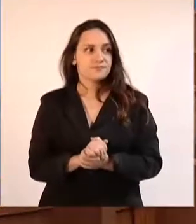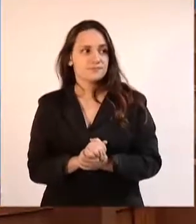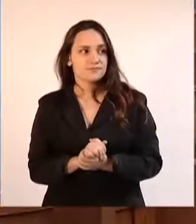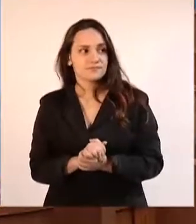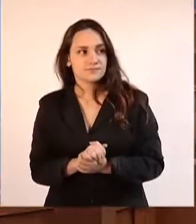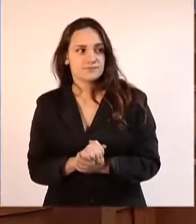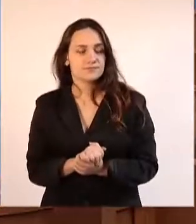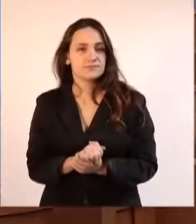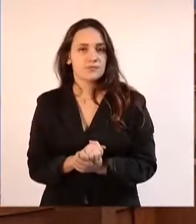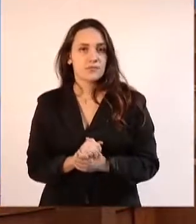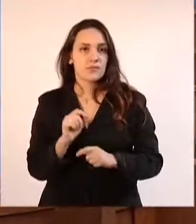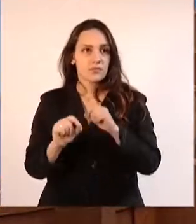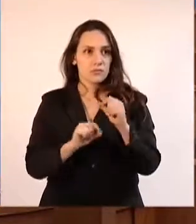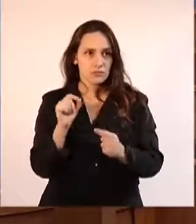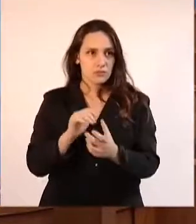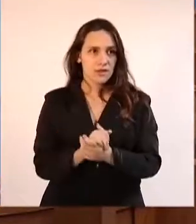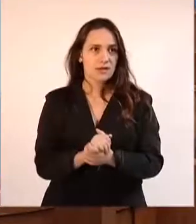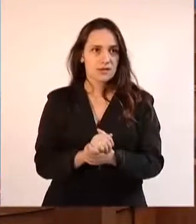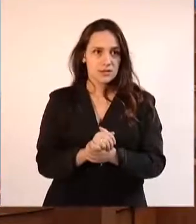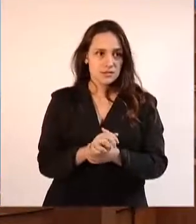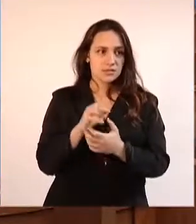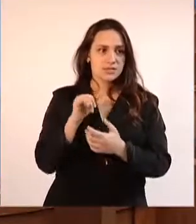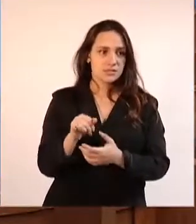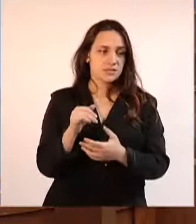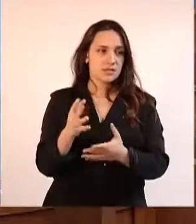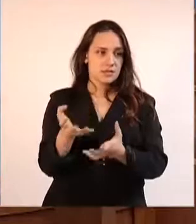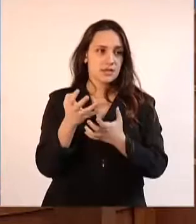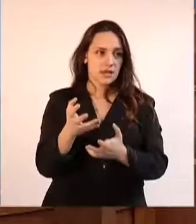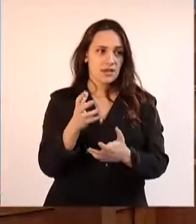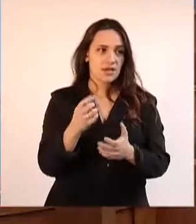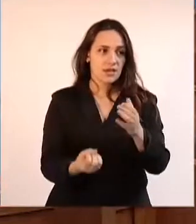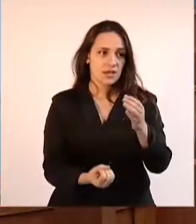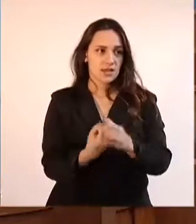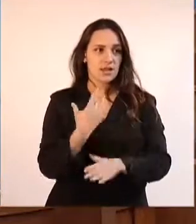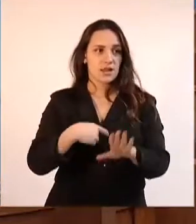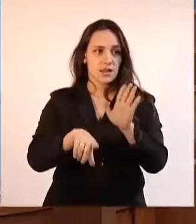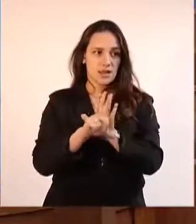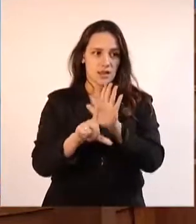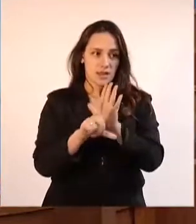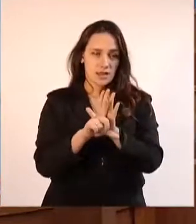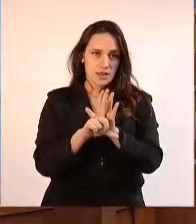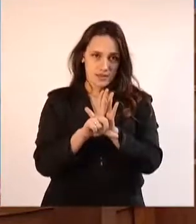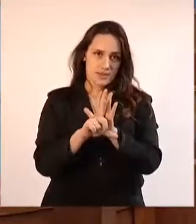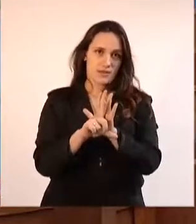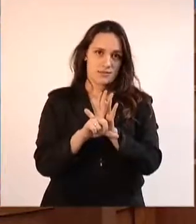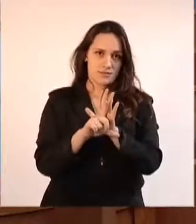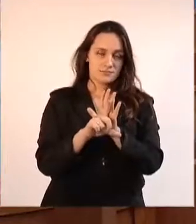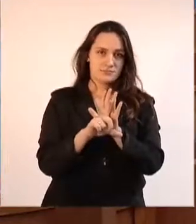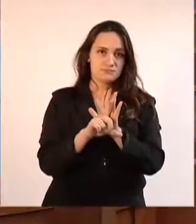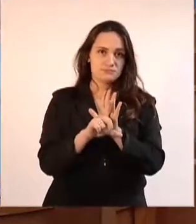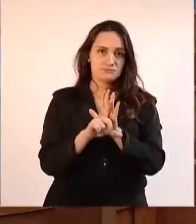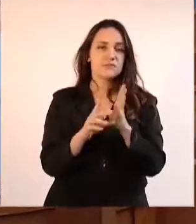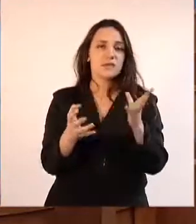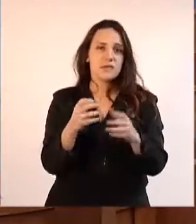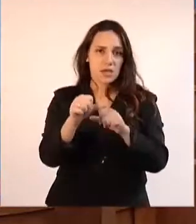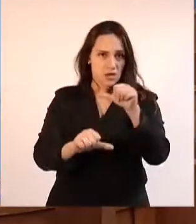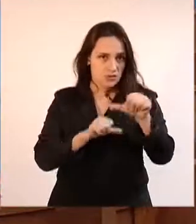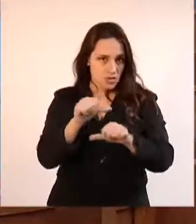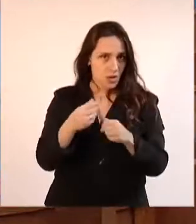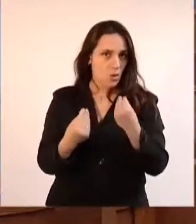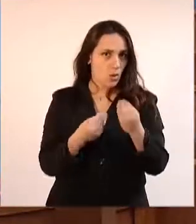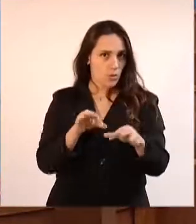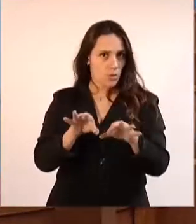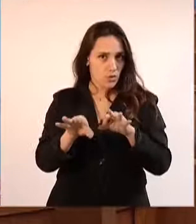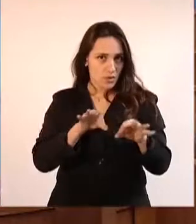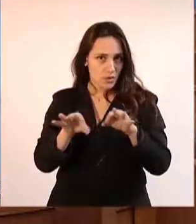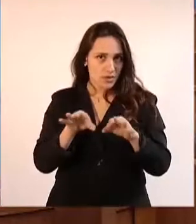de iniciativa para deflagrar o processo legislativo que tenha por objeto alterar a organização ou